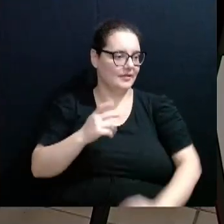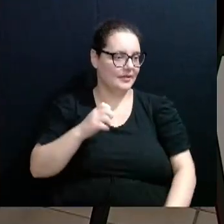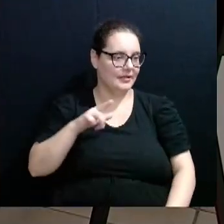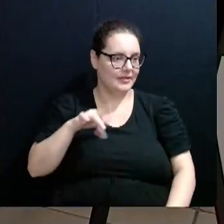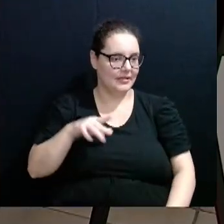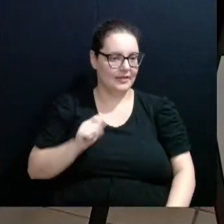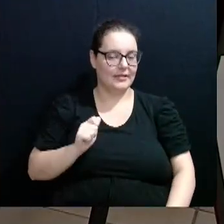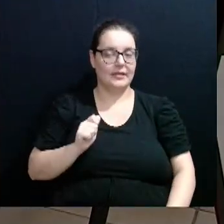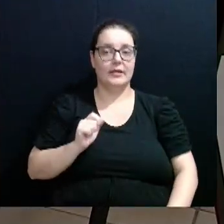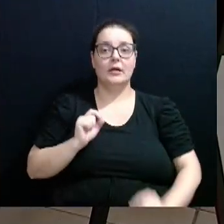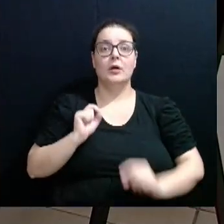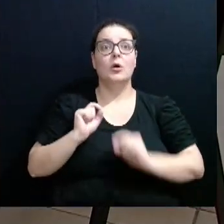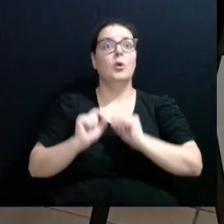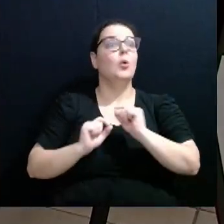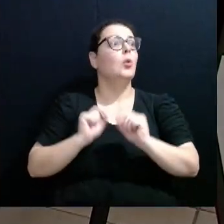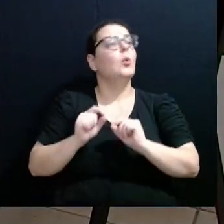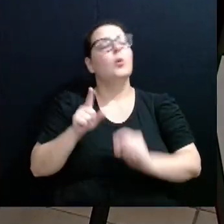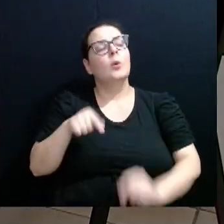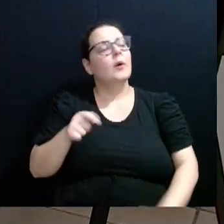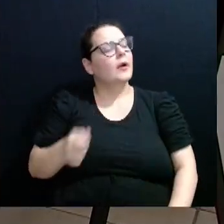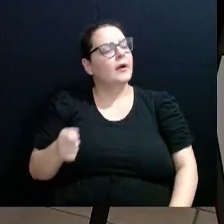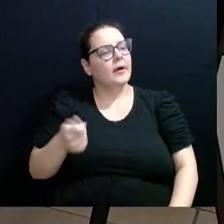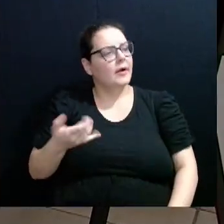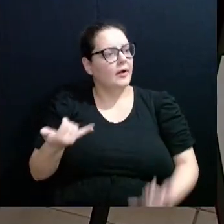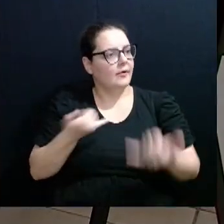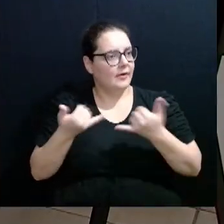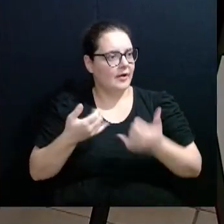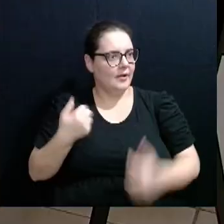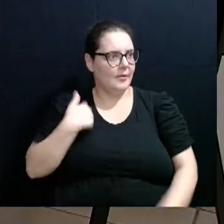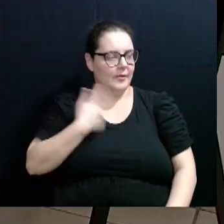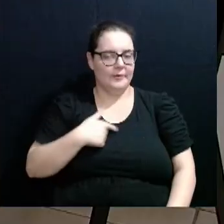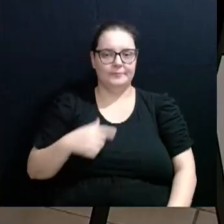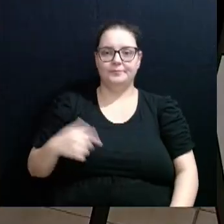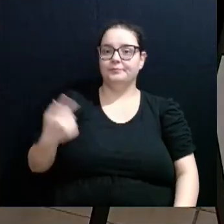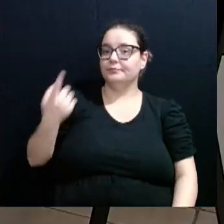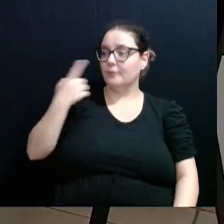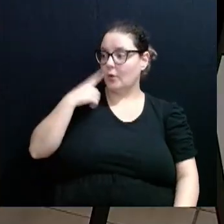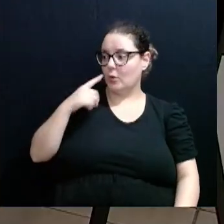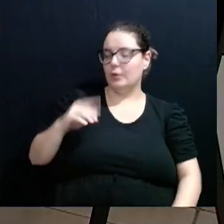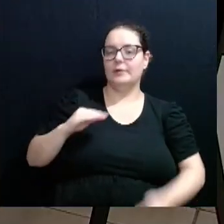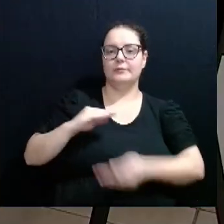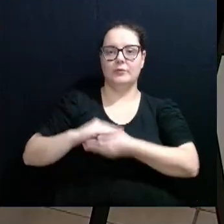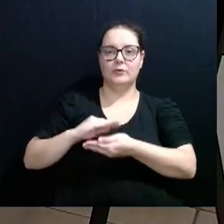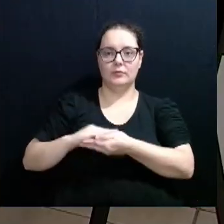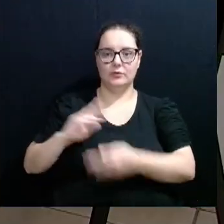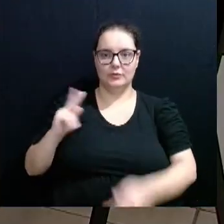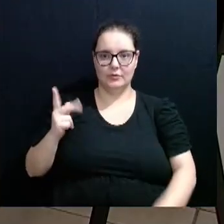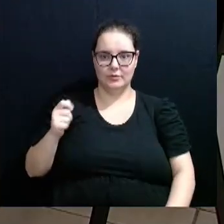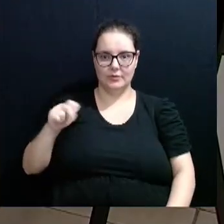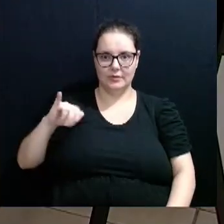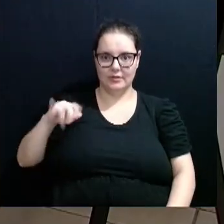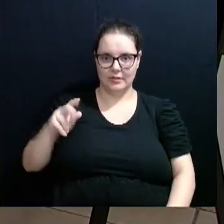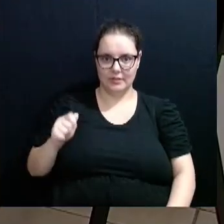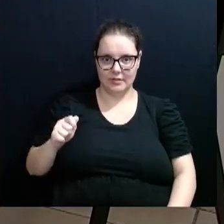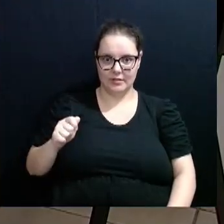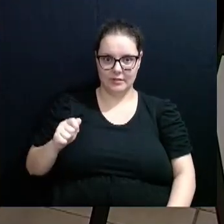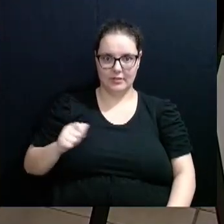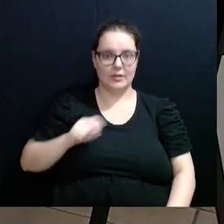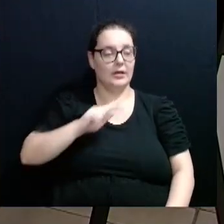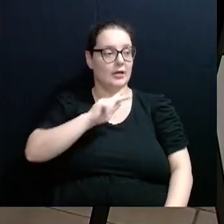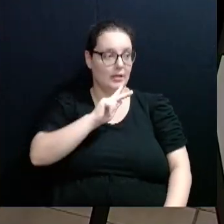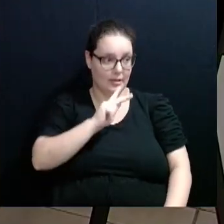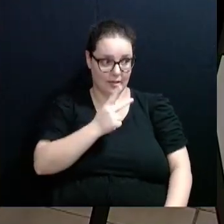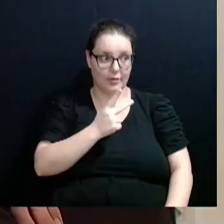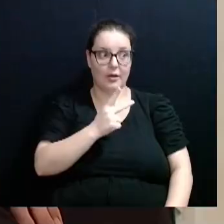essa associação. Olha, o AJA, o Fundo AJA Habitação... AJA com H, viu, gente?